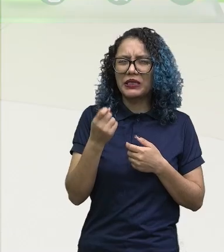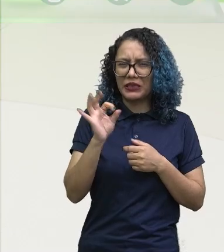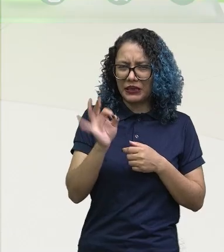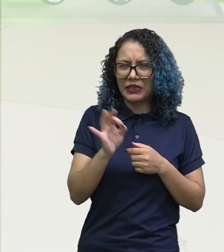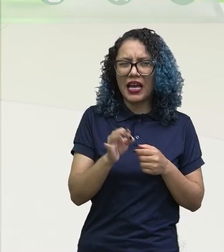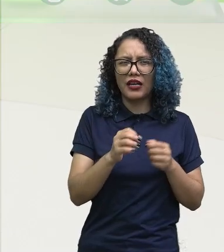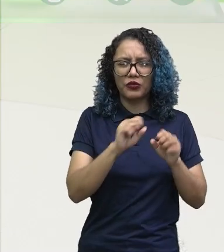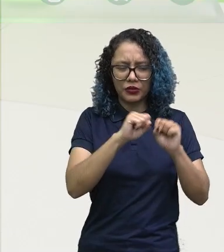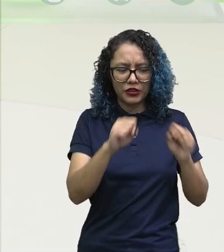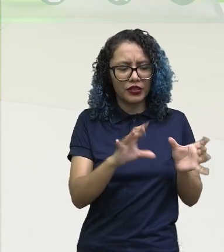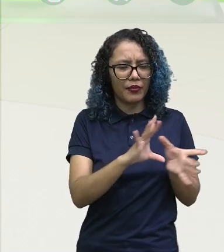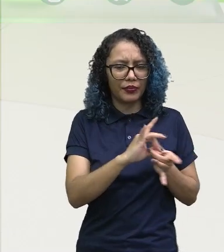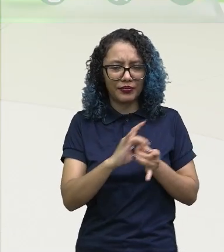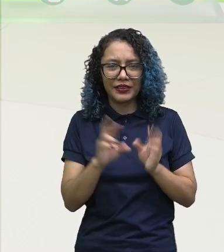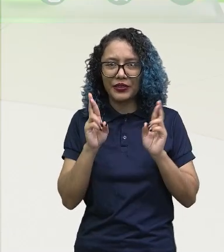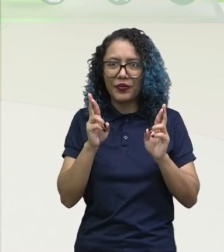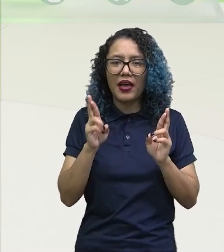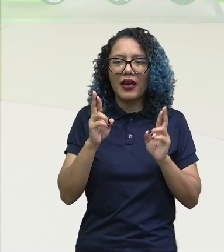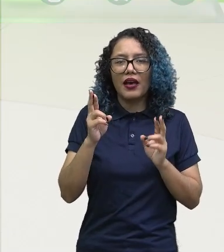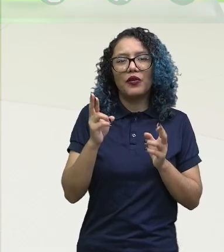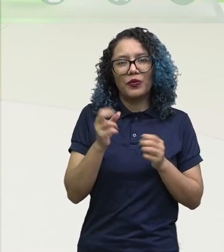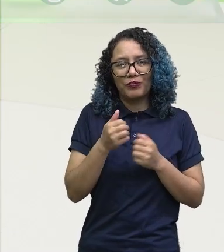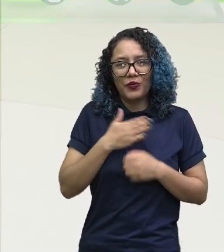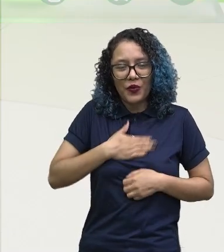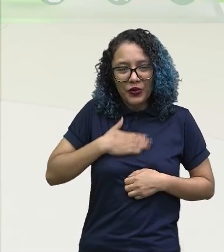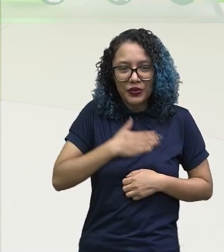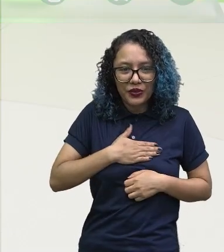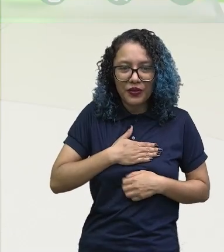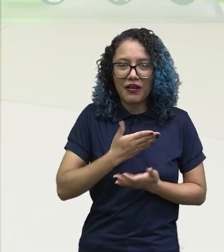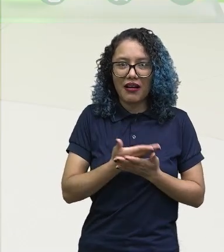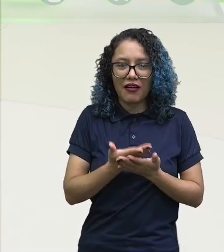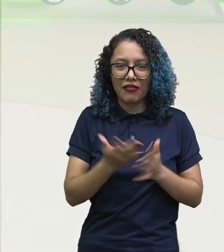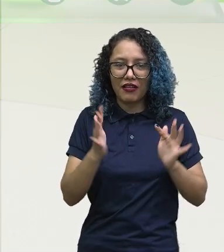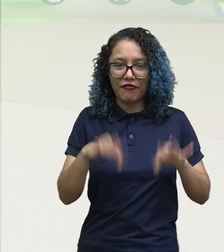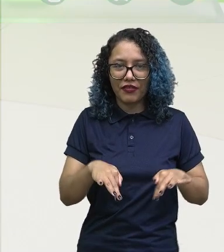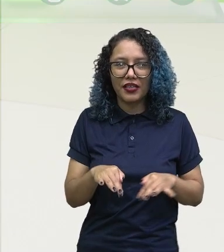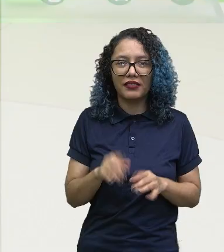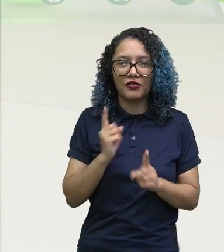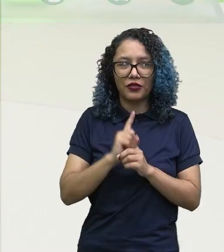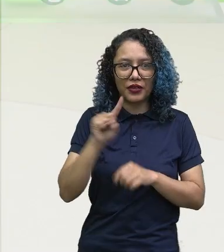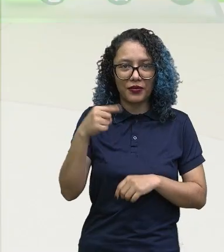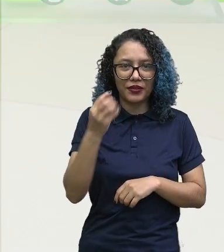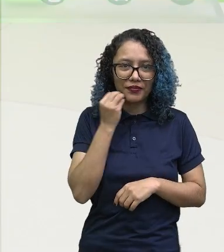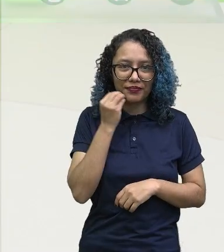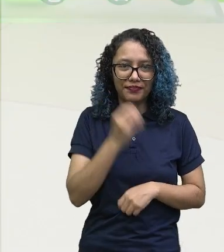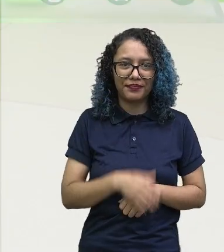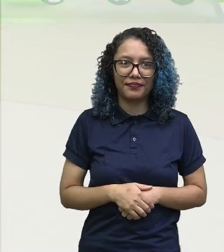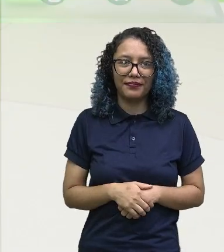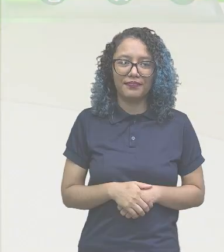integração aí desses sistemas. Espero que vocês tenham curtido. Essa foi a nossa aula e a gente se vê na próxima.